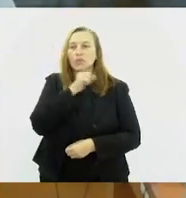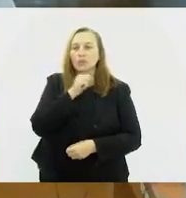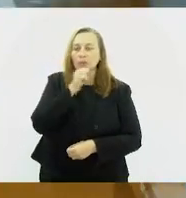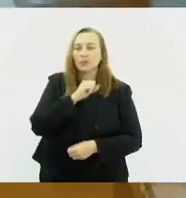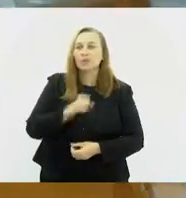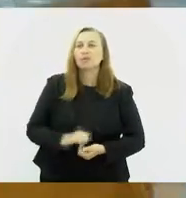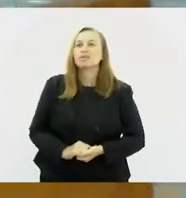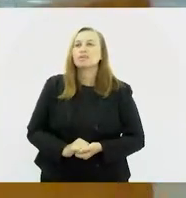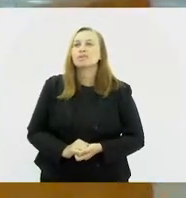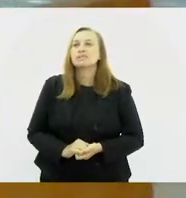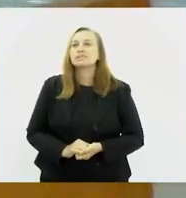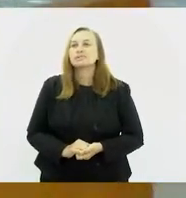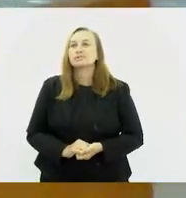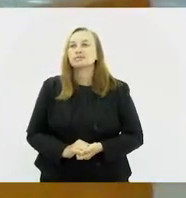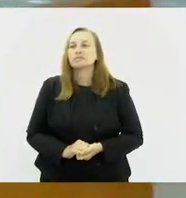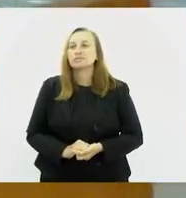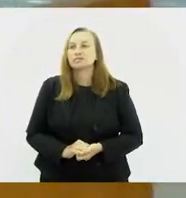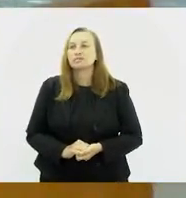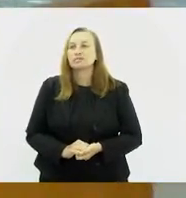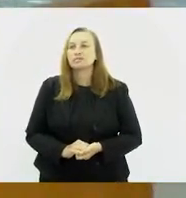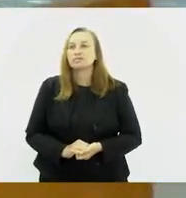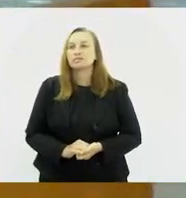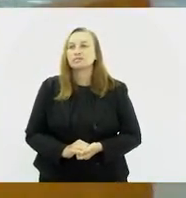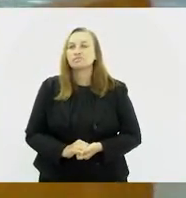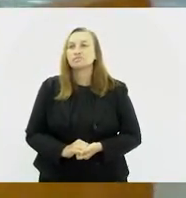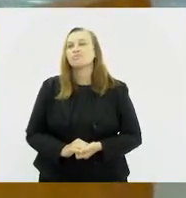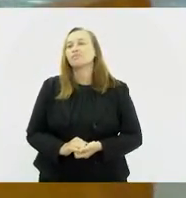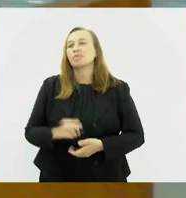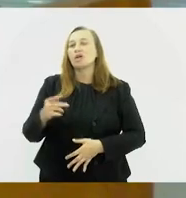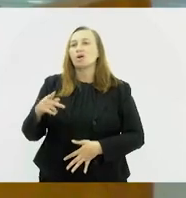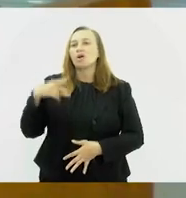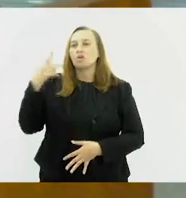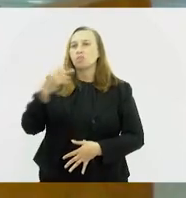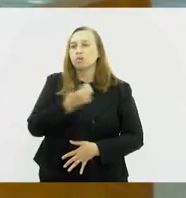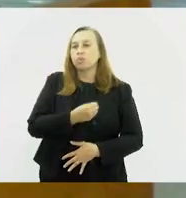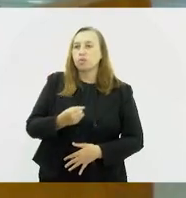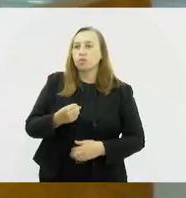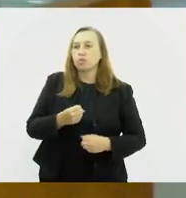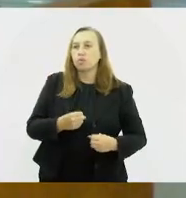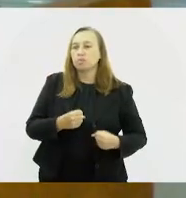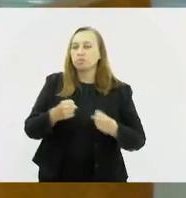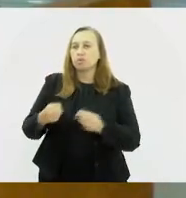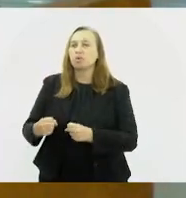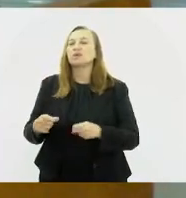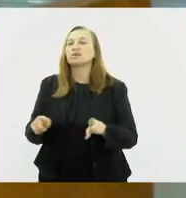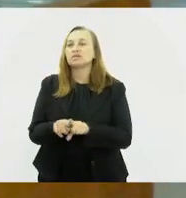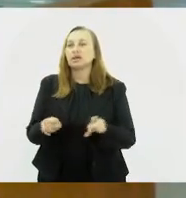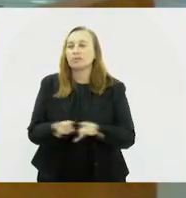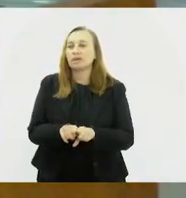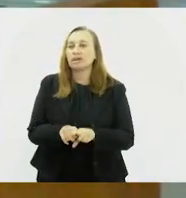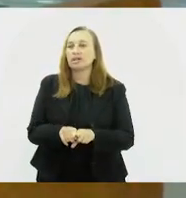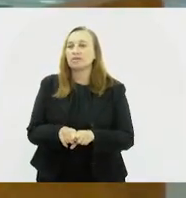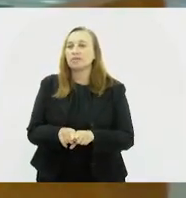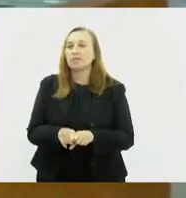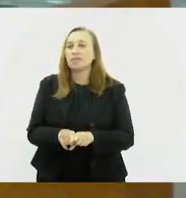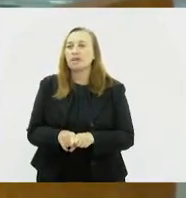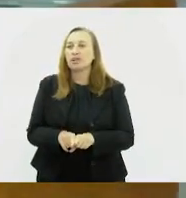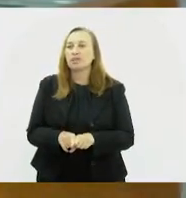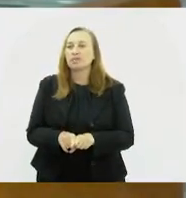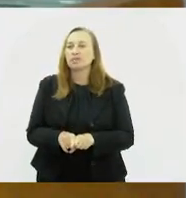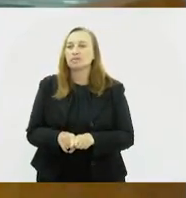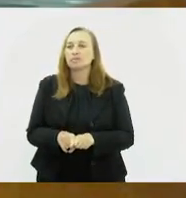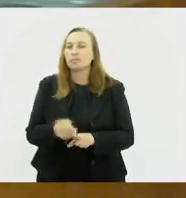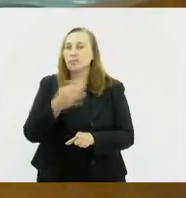Pessoa Idosa, porque é o poder público que faz isso, e também fazer...